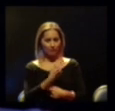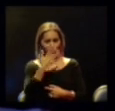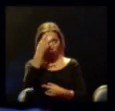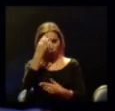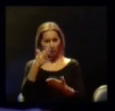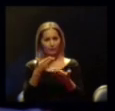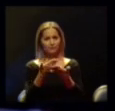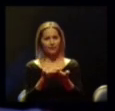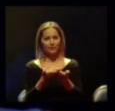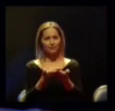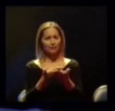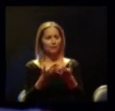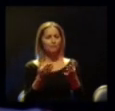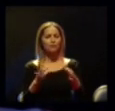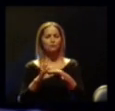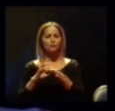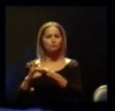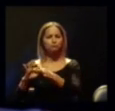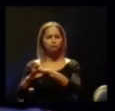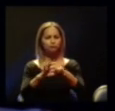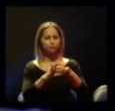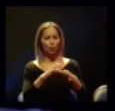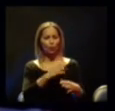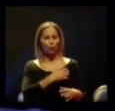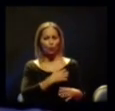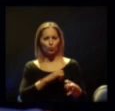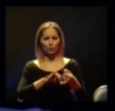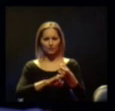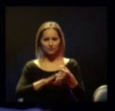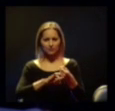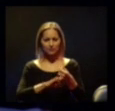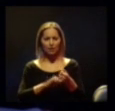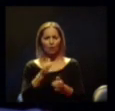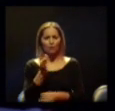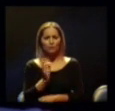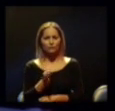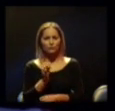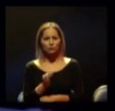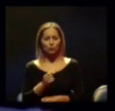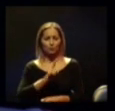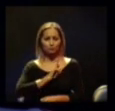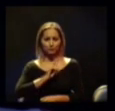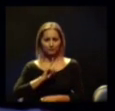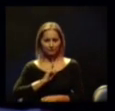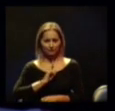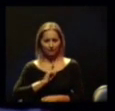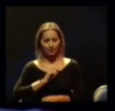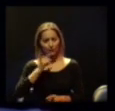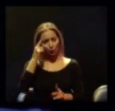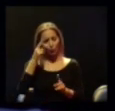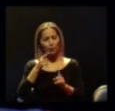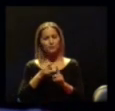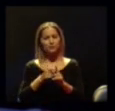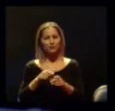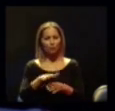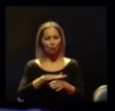vamos animar parcerias com clubes, associações, federações e privados para potenciar o concelho e